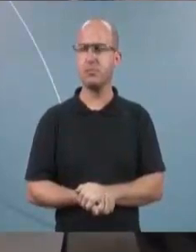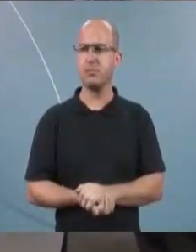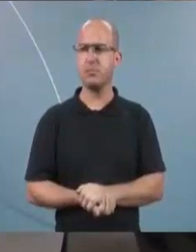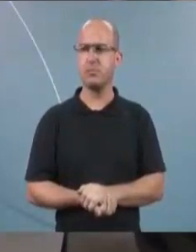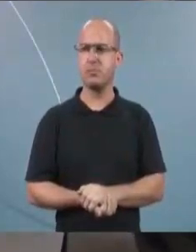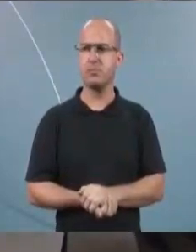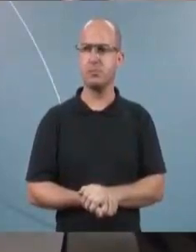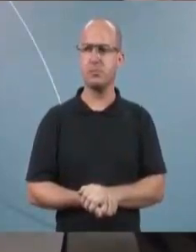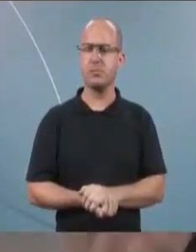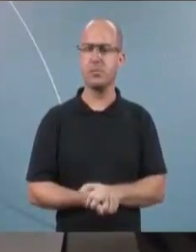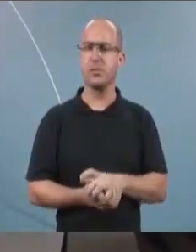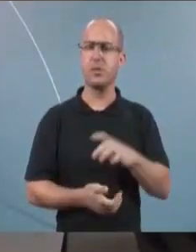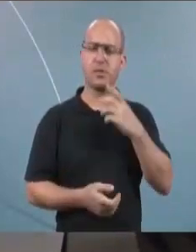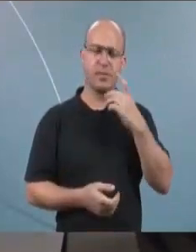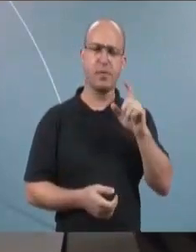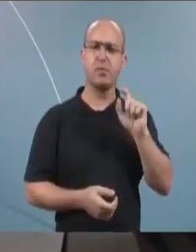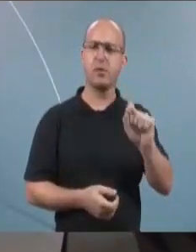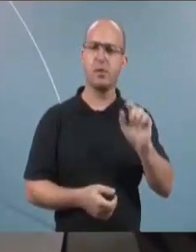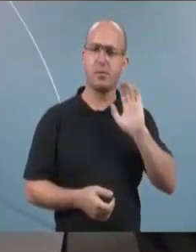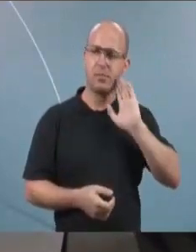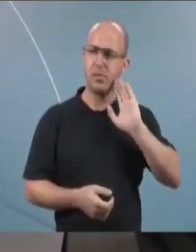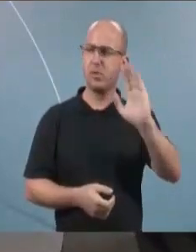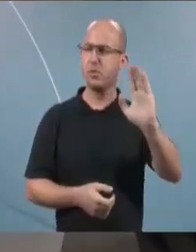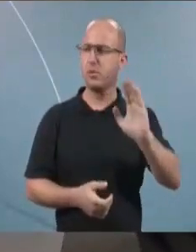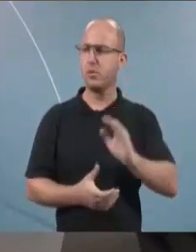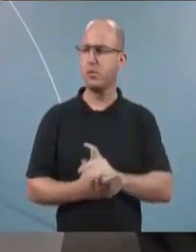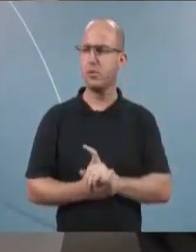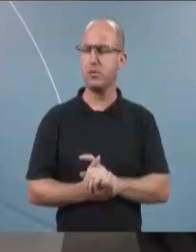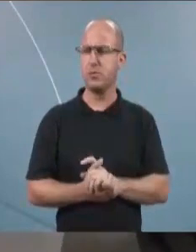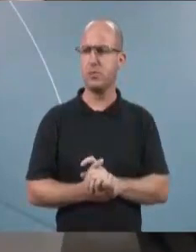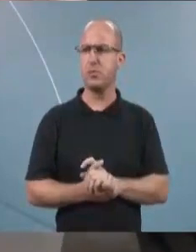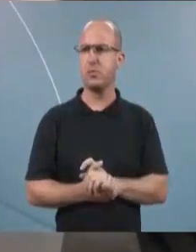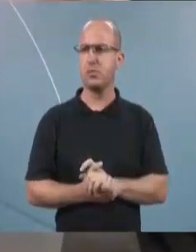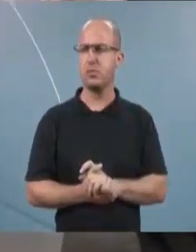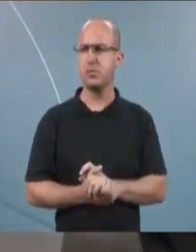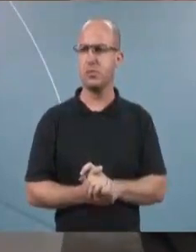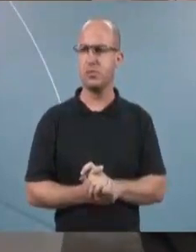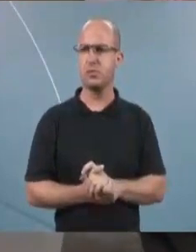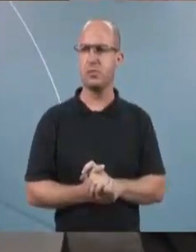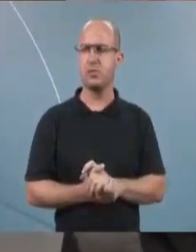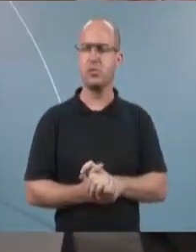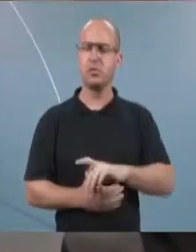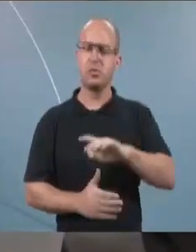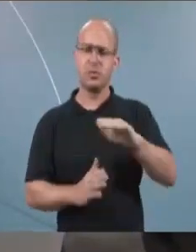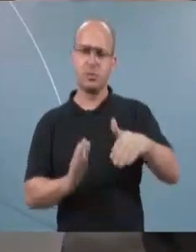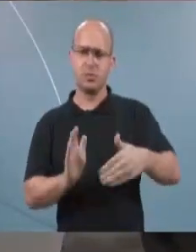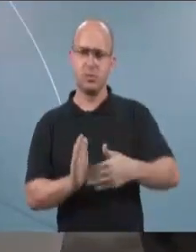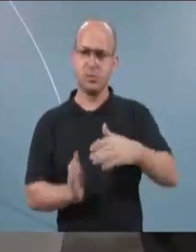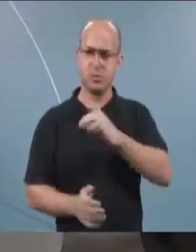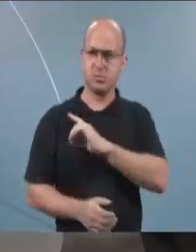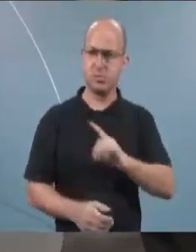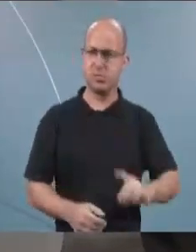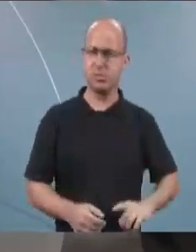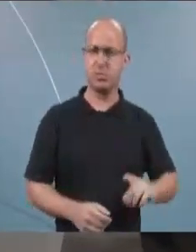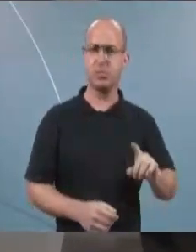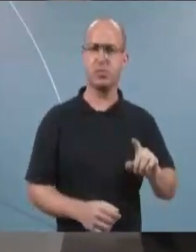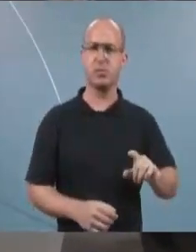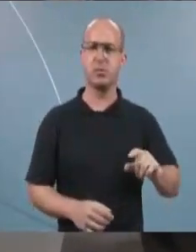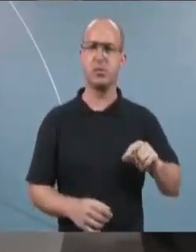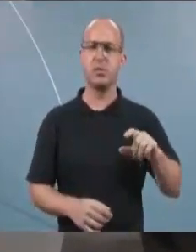história da prioridade desse a todos os deputados o direito de